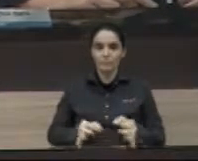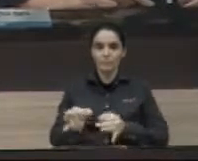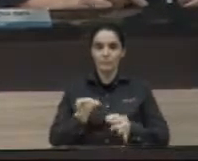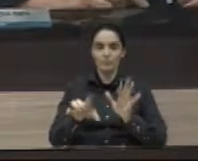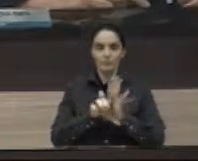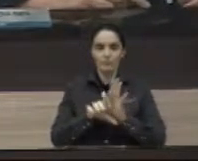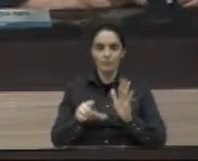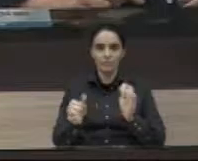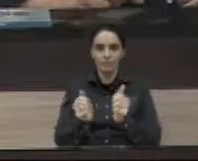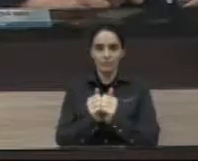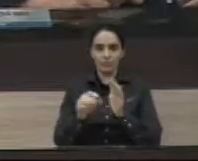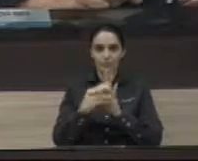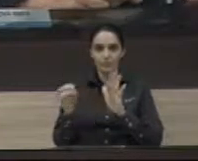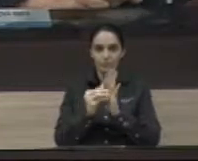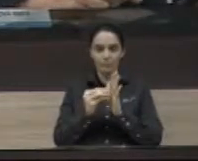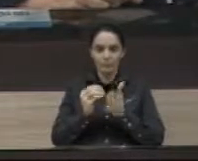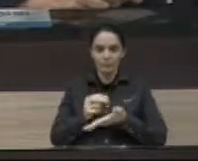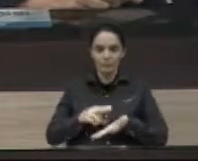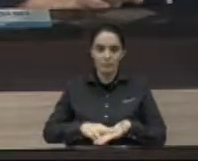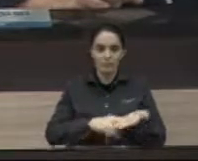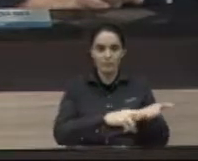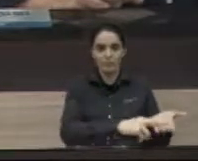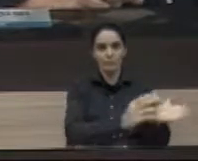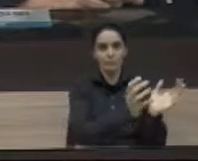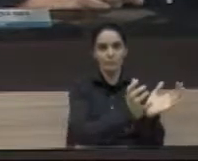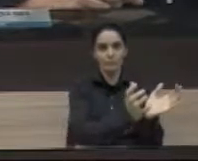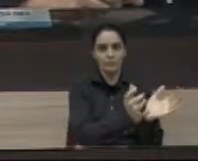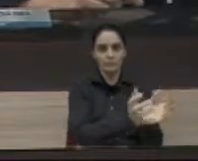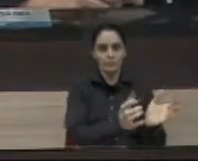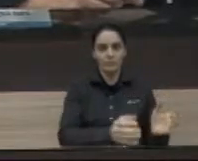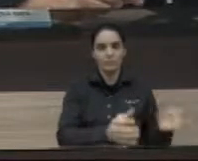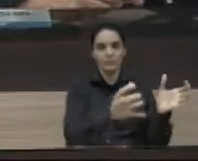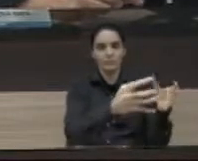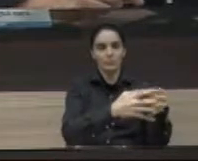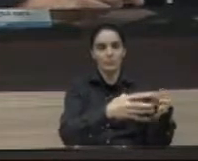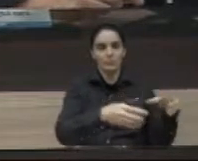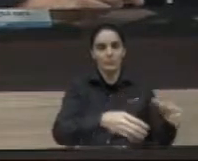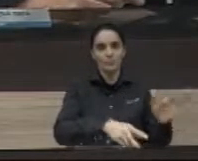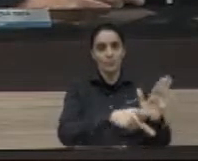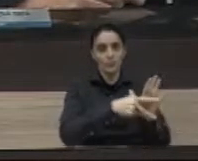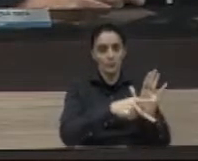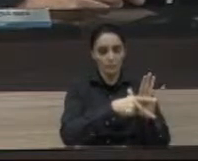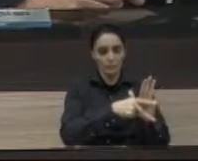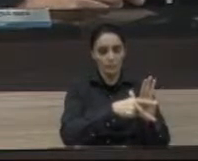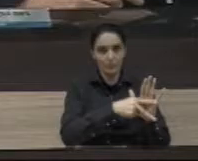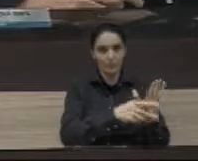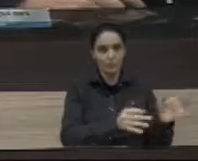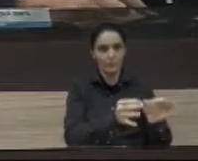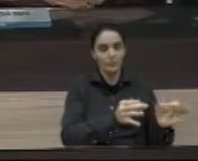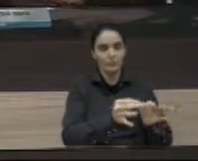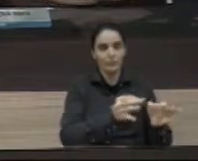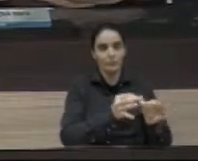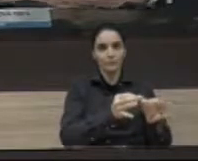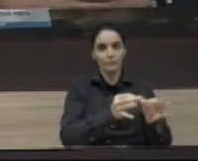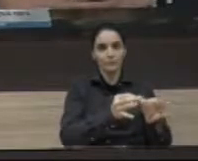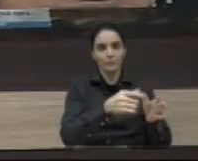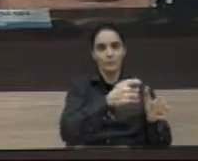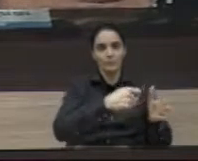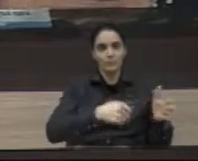aprovadas. Encaminhe-se à Comissão de Orçamento, Finanças e Contabilidade para a elaboração